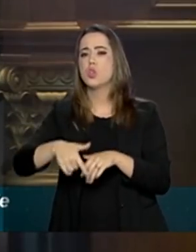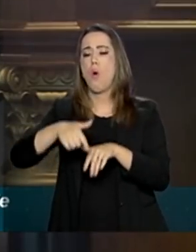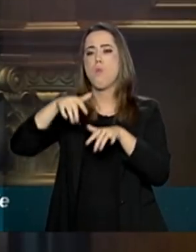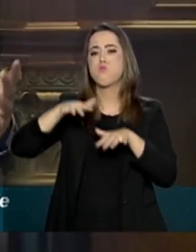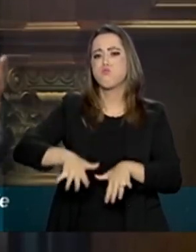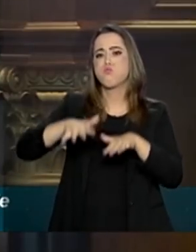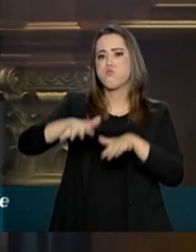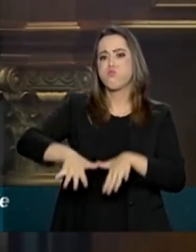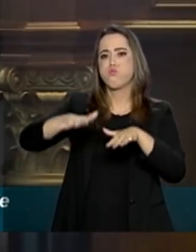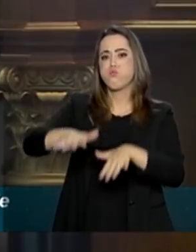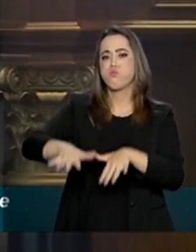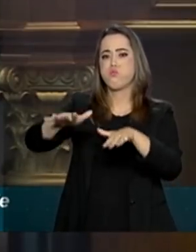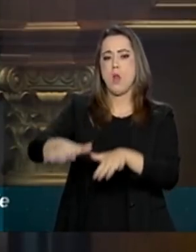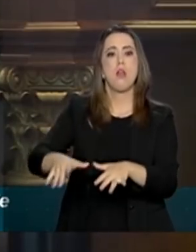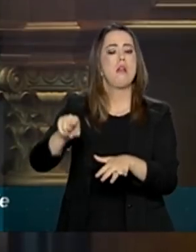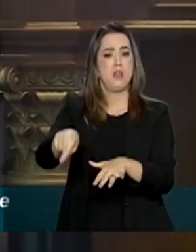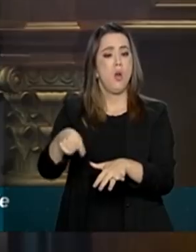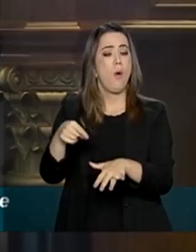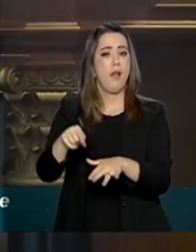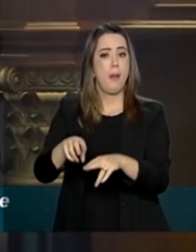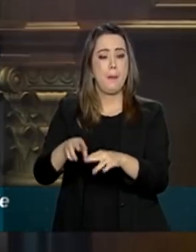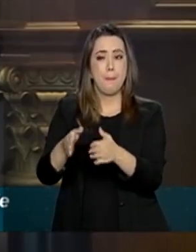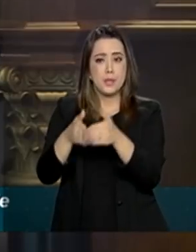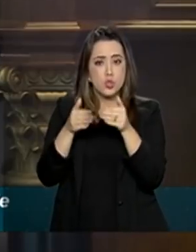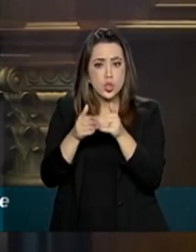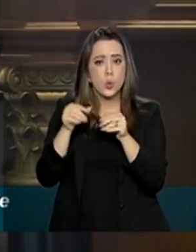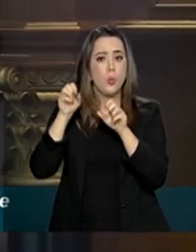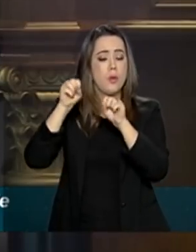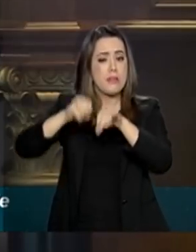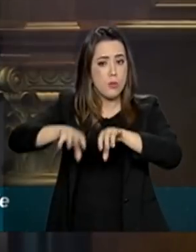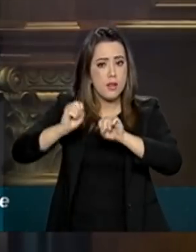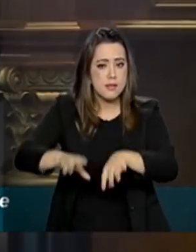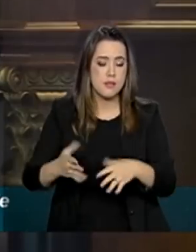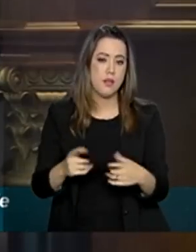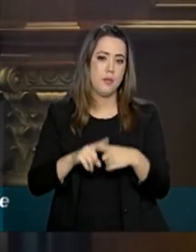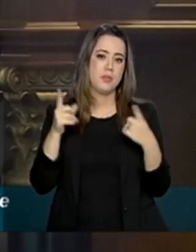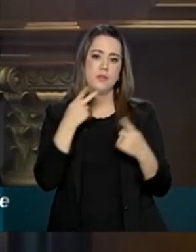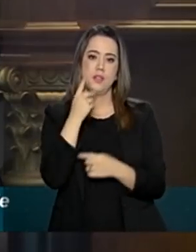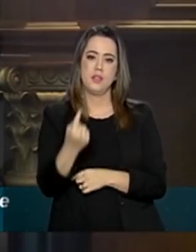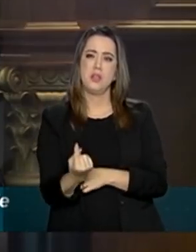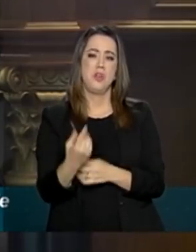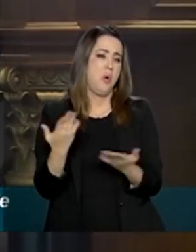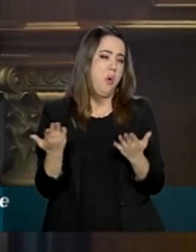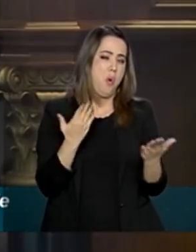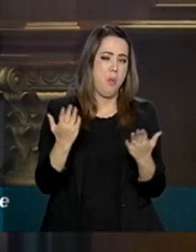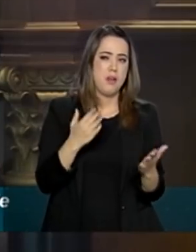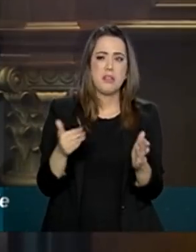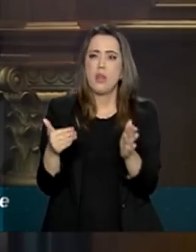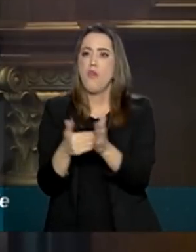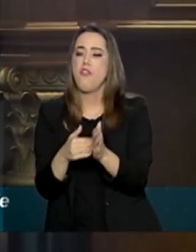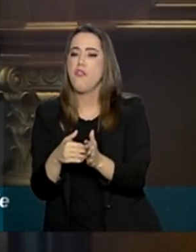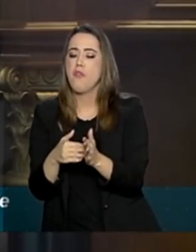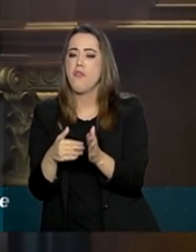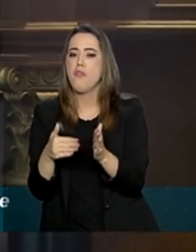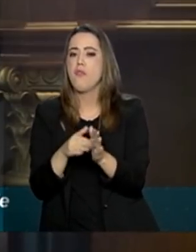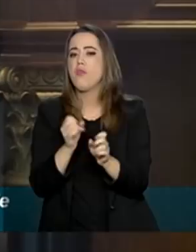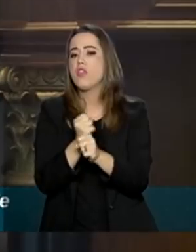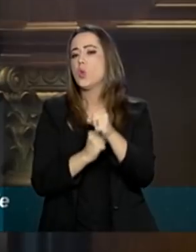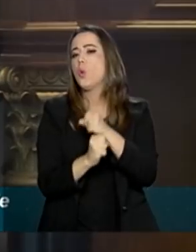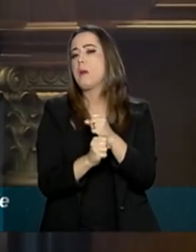marchas pela educação, como se a educação, até o final do ano passado, fosse uma maravilha no